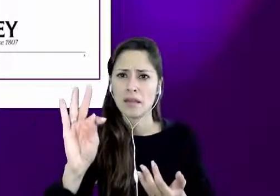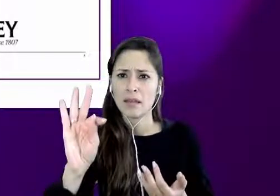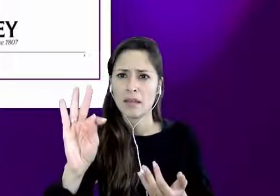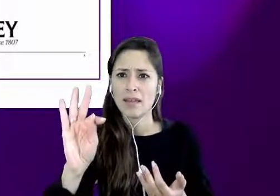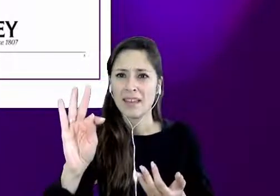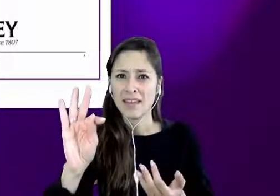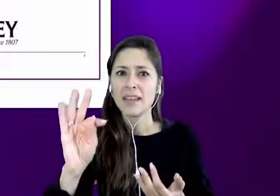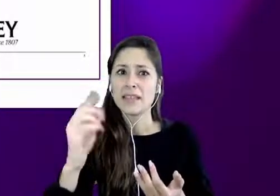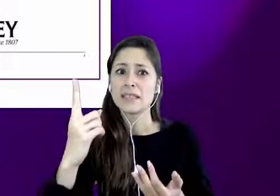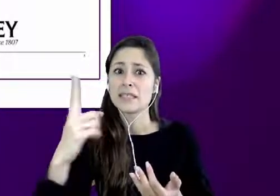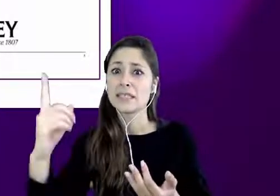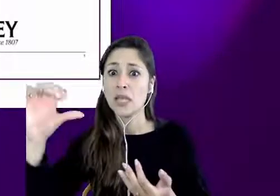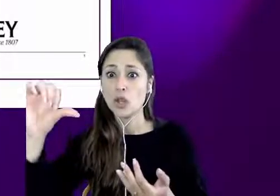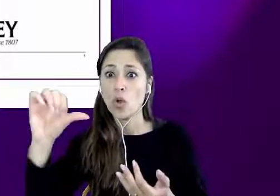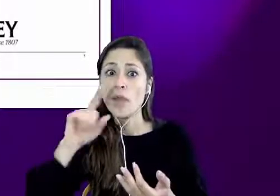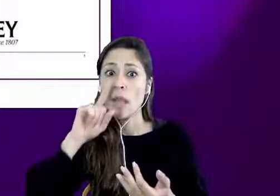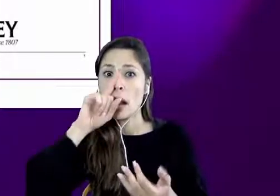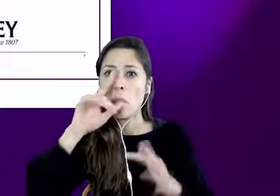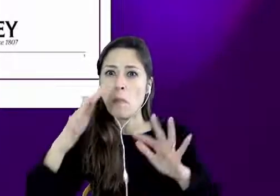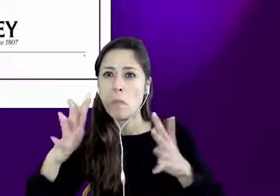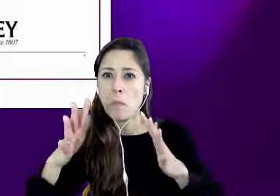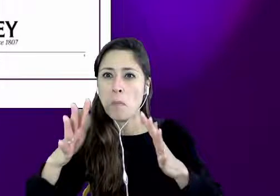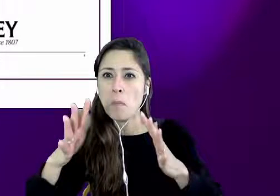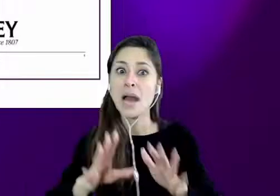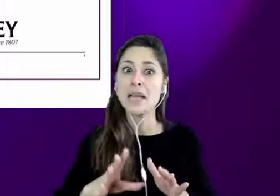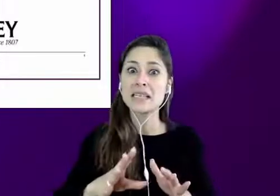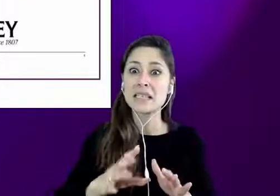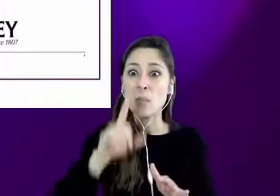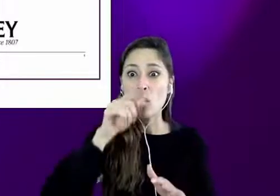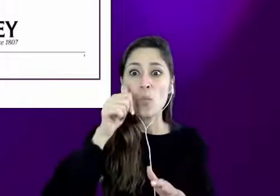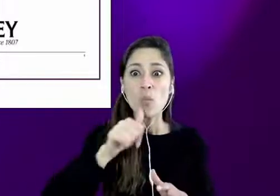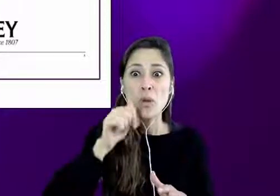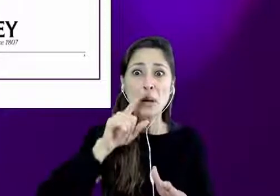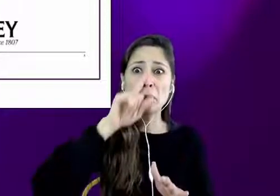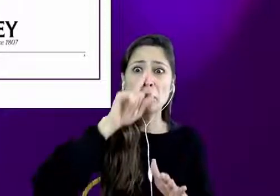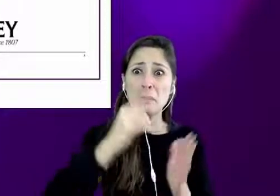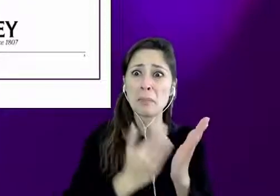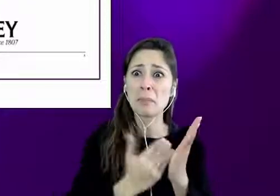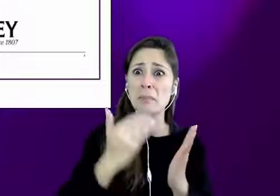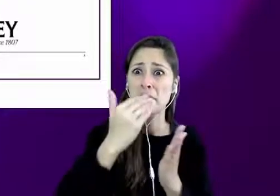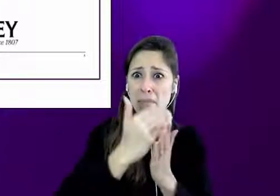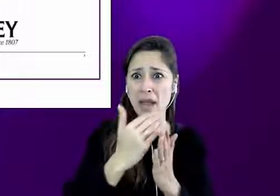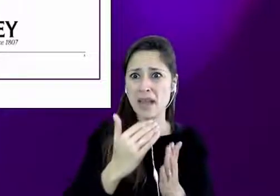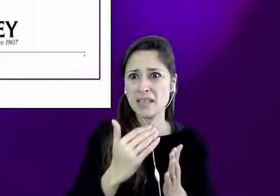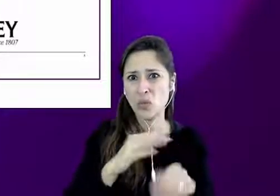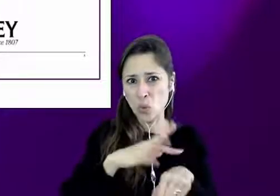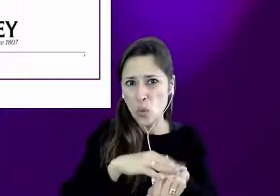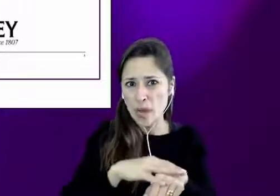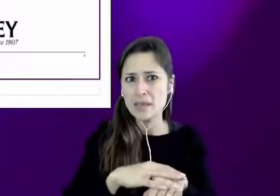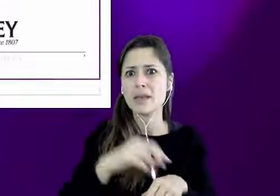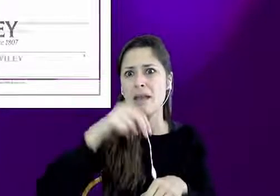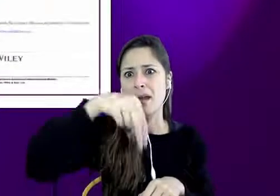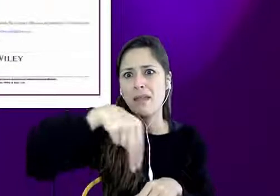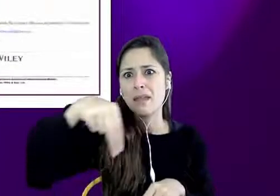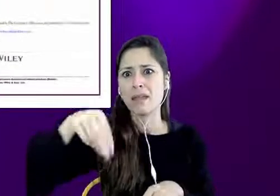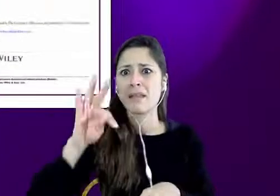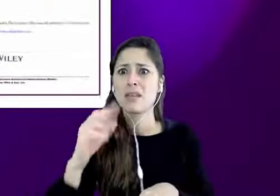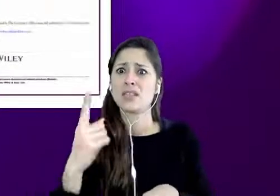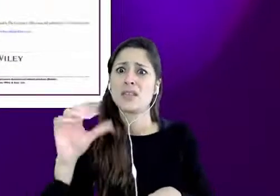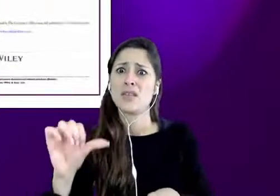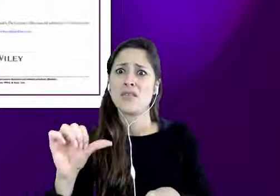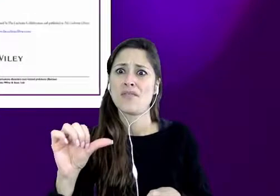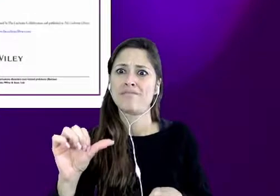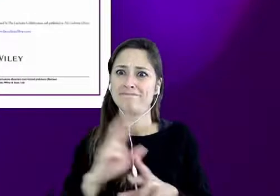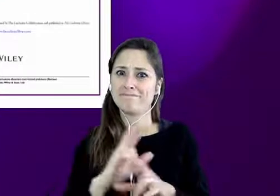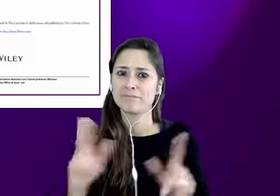risco. A conclusão desses autores foi que realmente uma ESA precisa ser ofertada para essas mulheres com benefícios bastante plausíveis. Outra